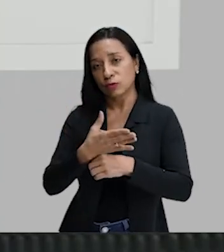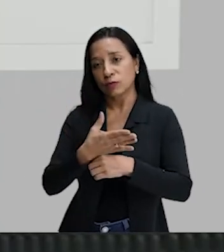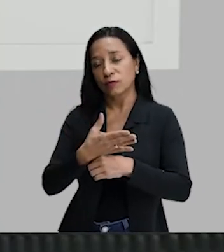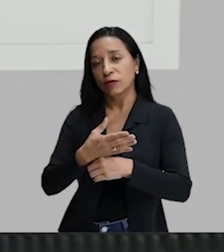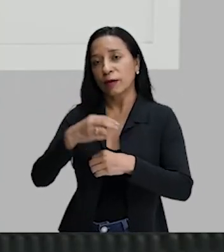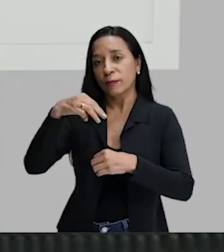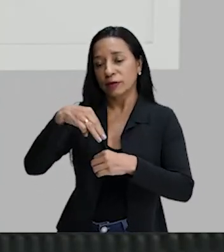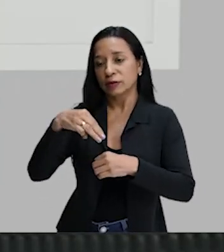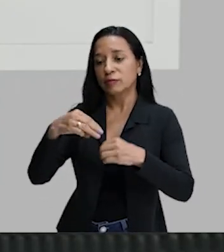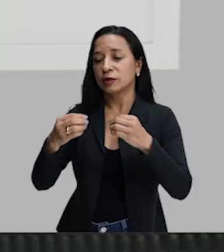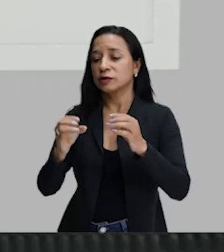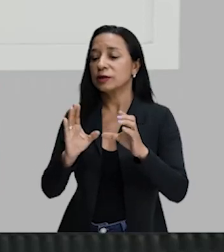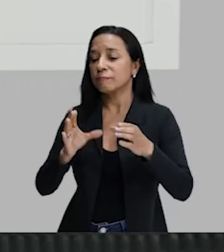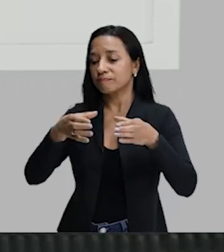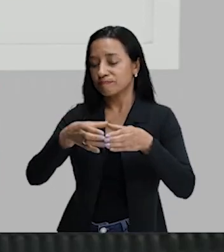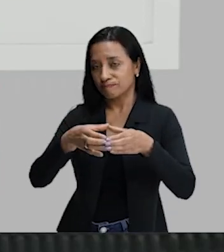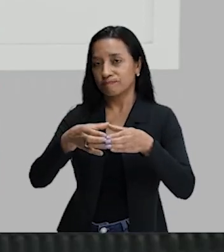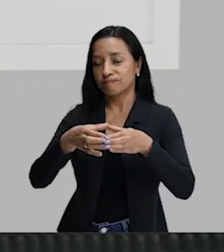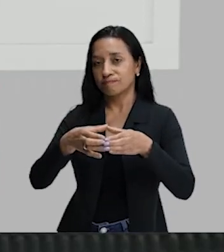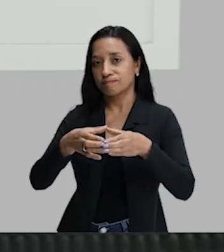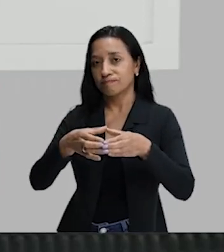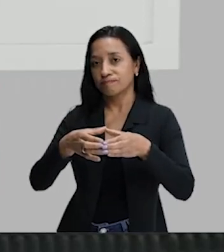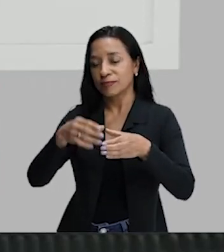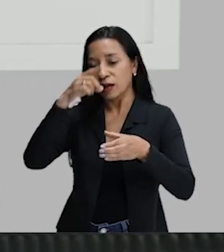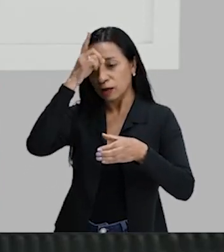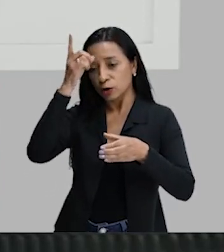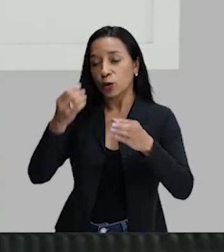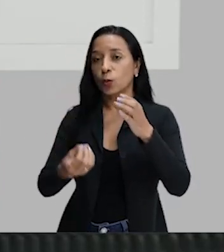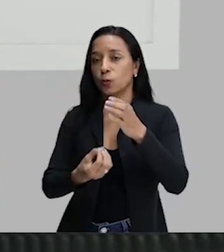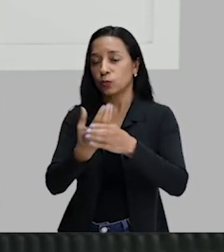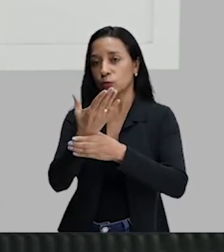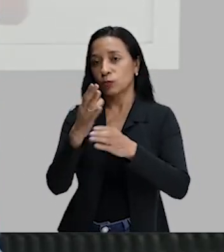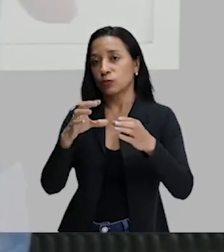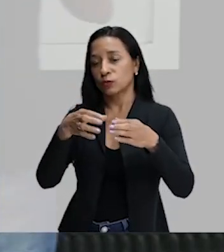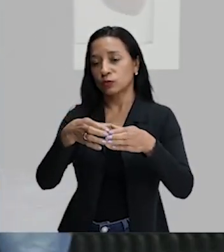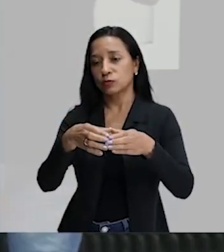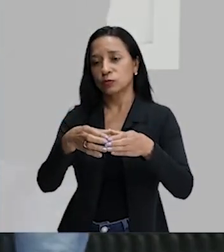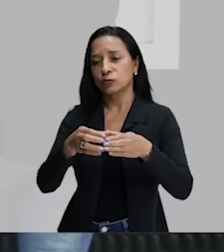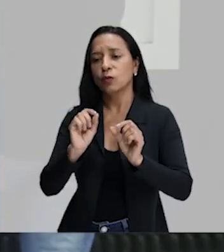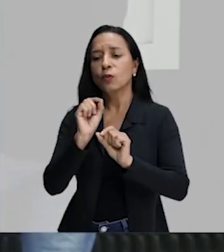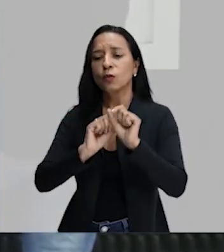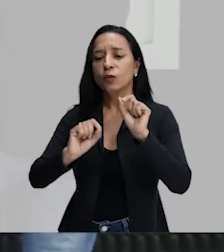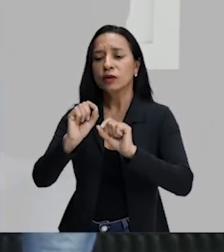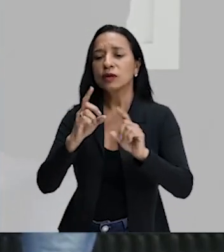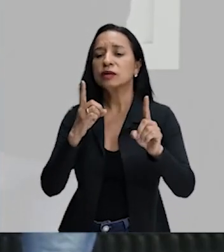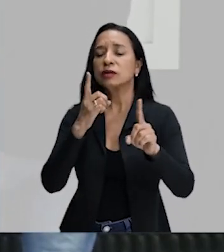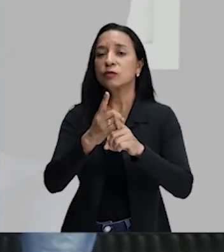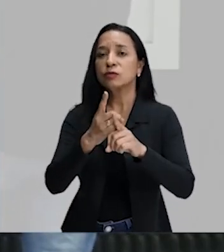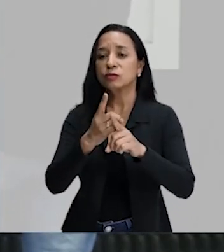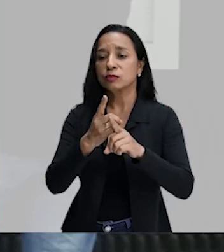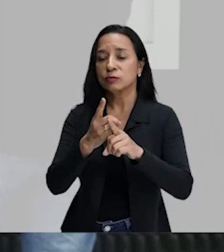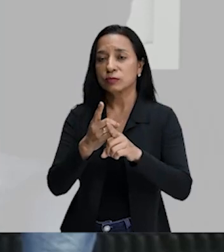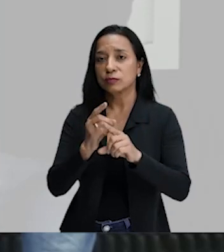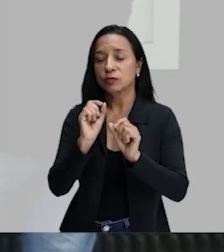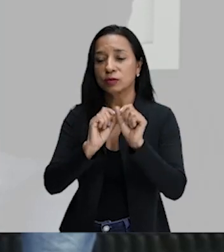conjunto. Então, qual foi a saída que foi encontrada para isso? Se criou o número imaginário.